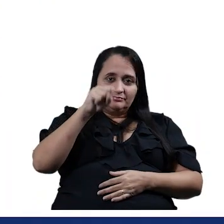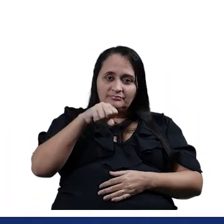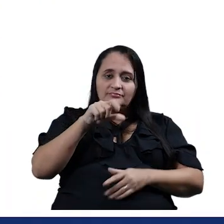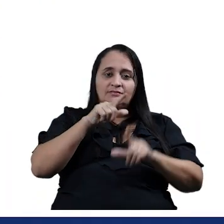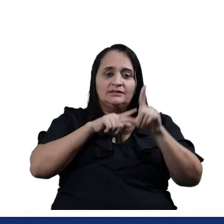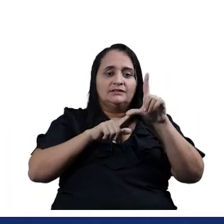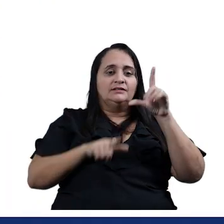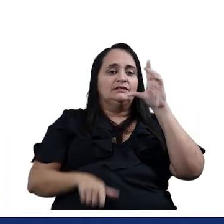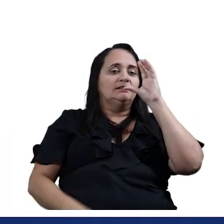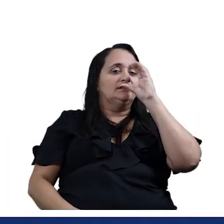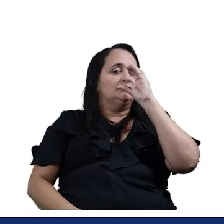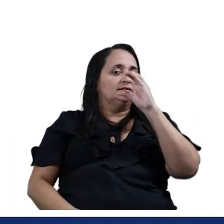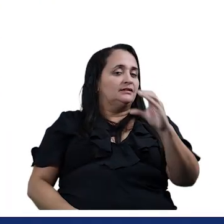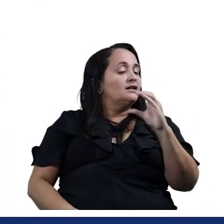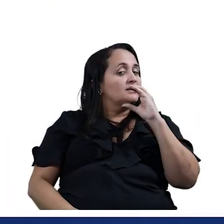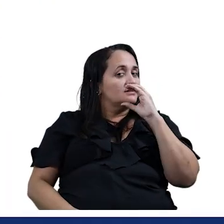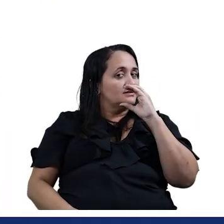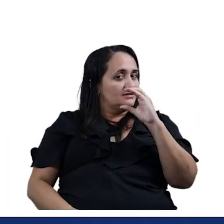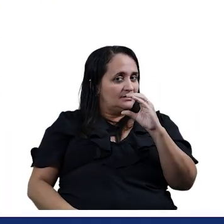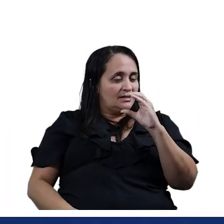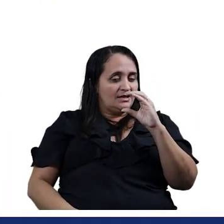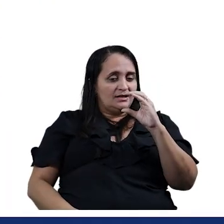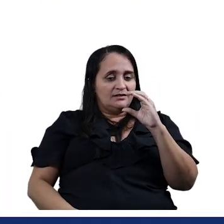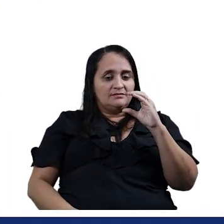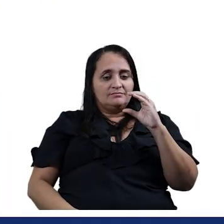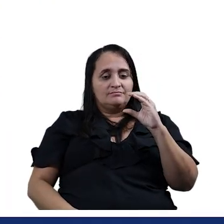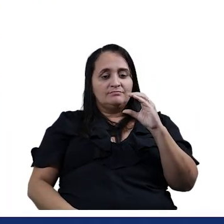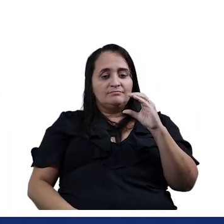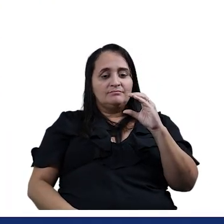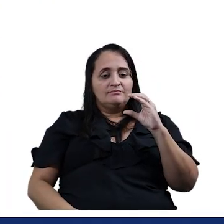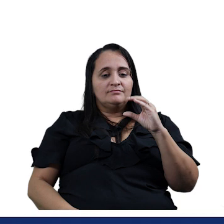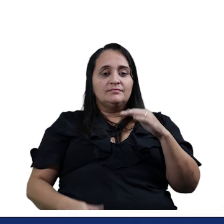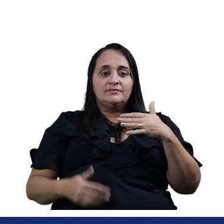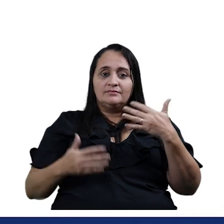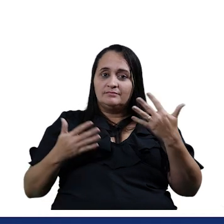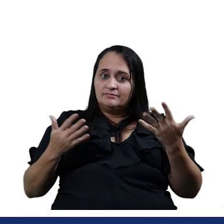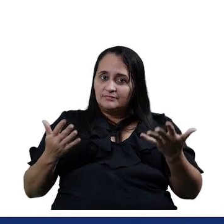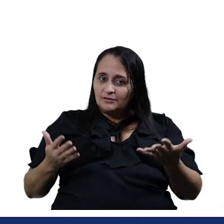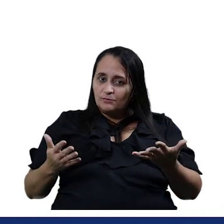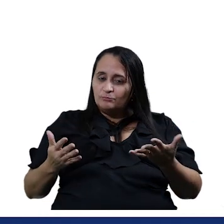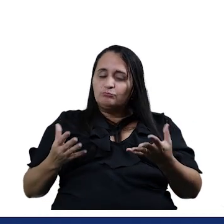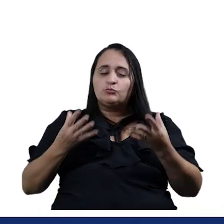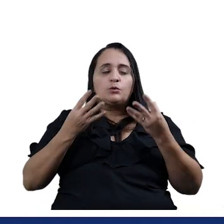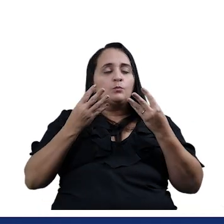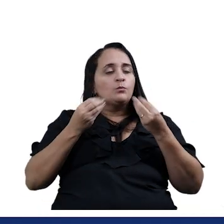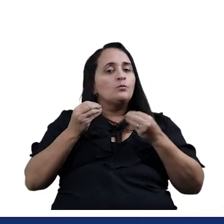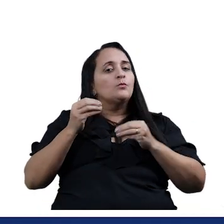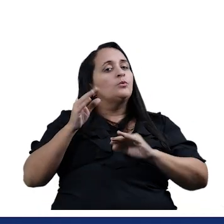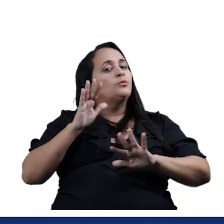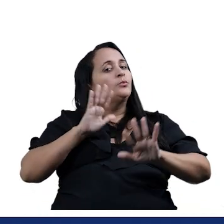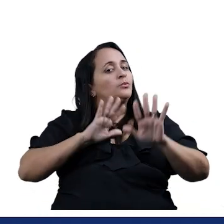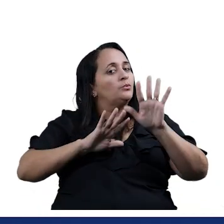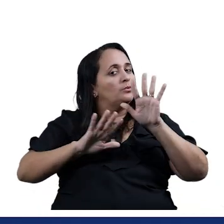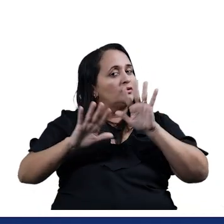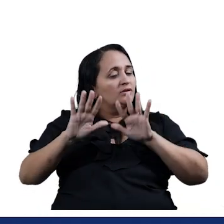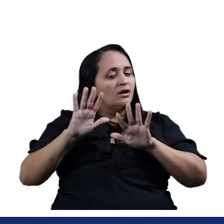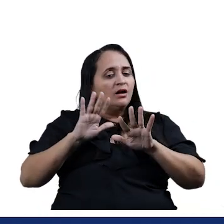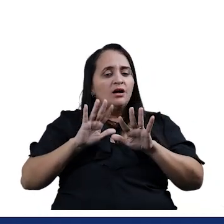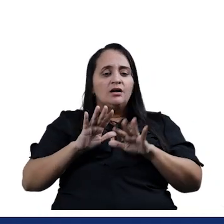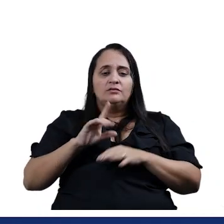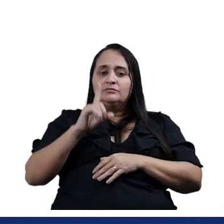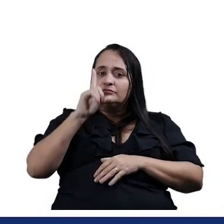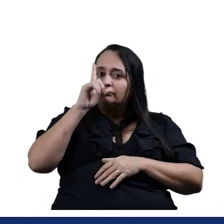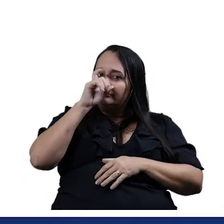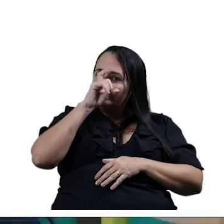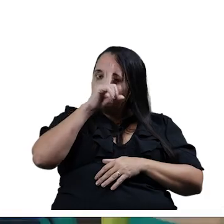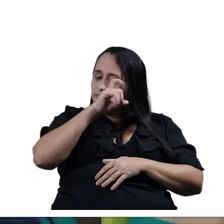a resposta certa é a letra C, tá? Muito cuidado nessas questões, é uma